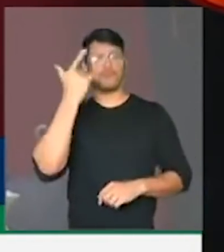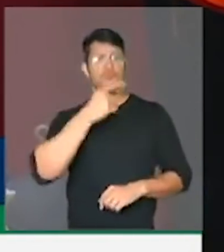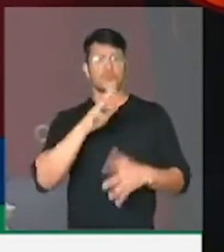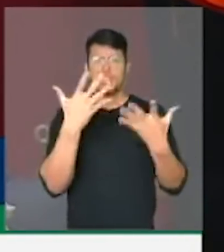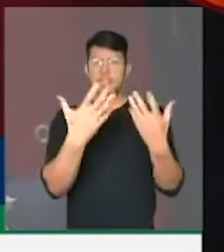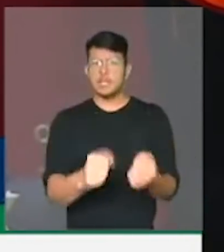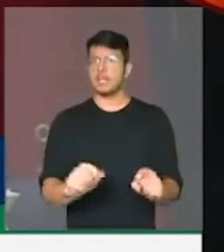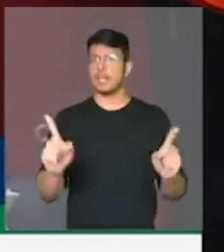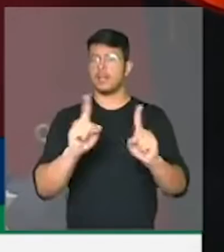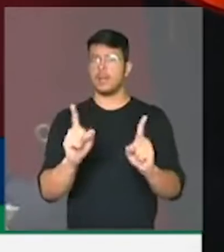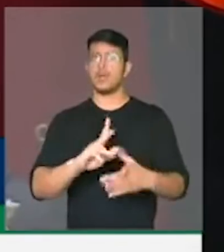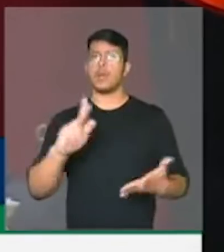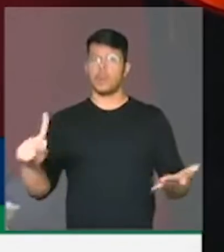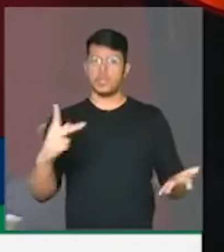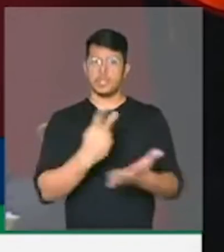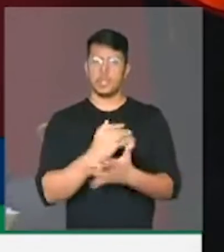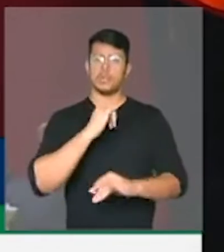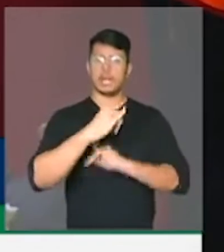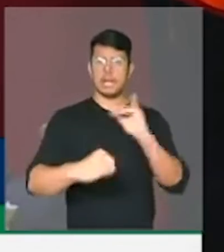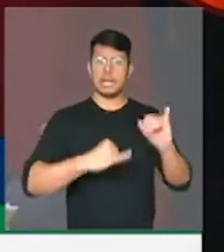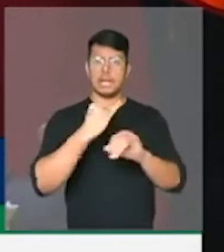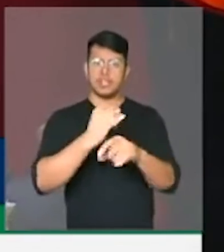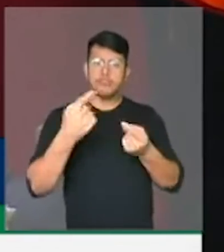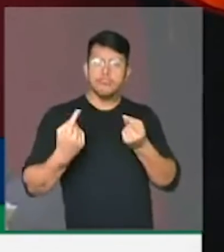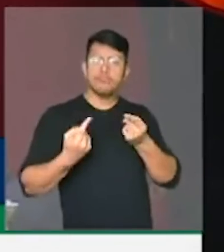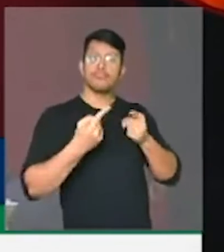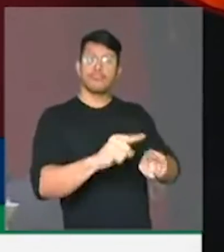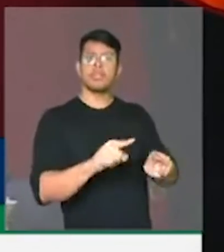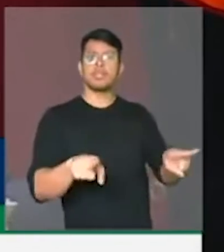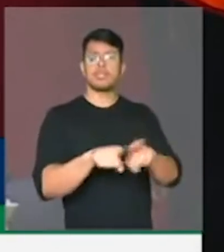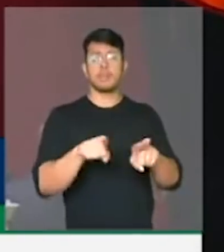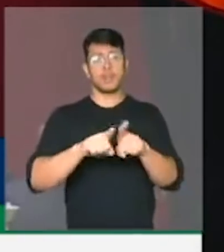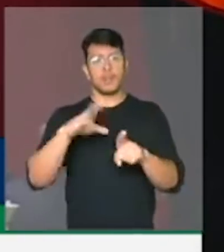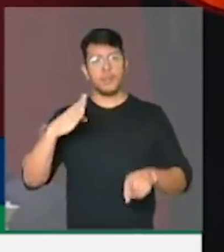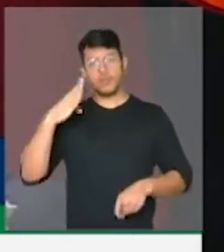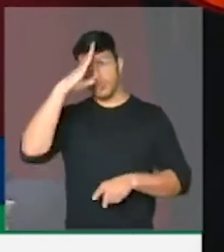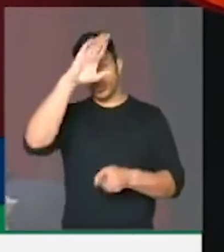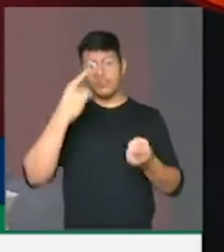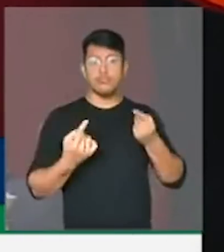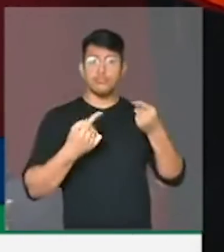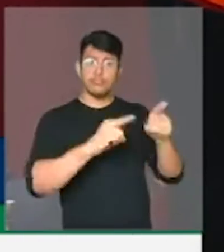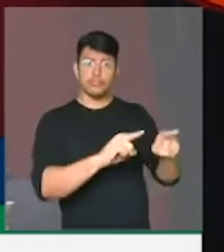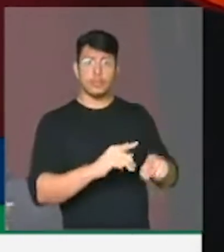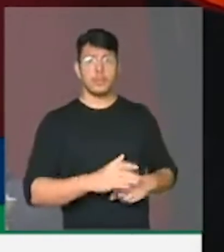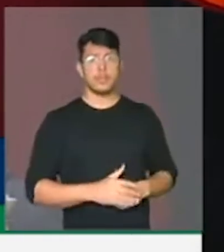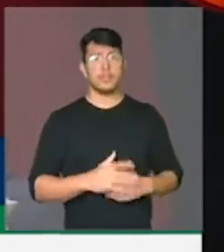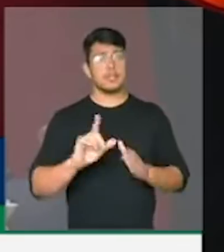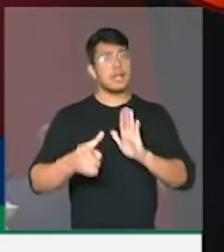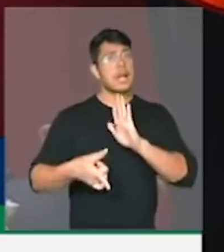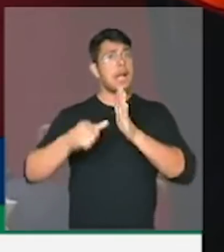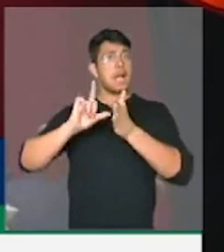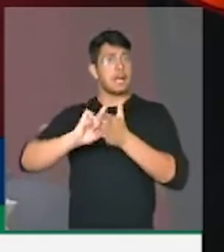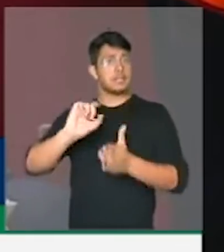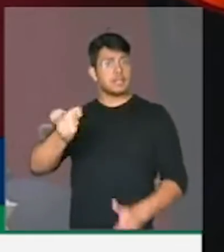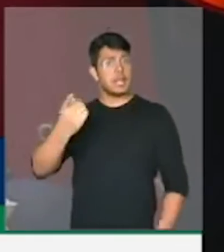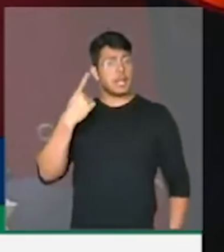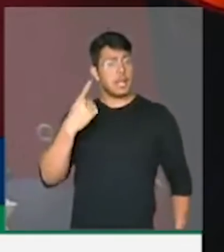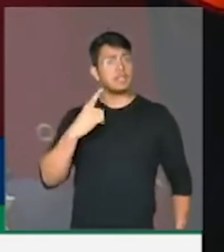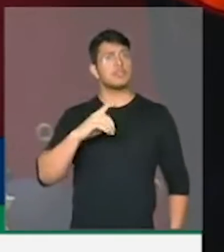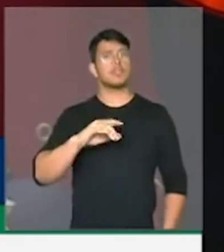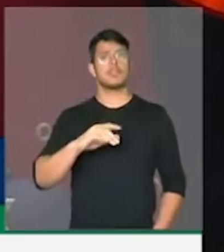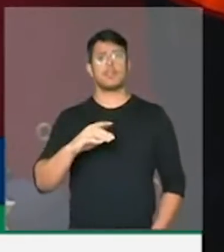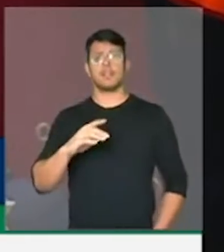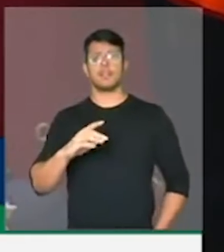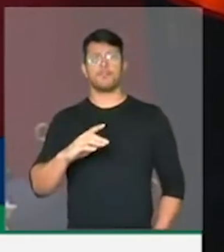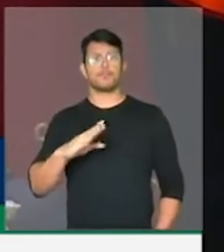salvo dos ataques da internet e nem mesmo de Jair Messias Bolsonaro, que já foi condenado por atacar a dignidade sexual